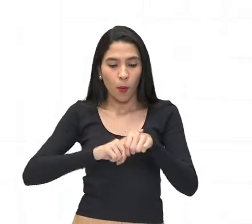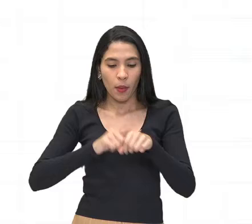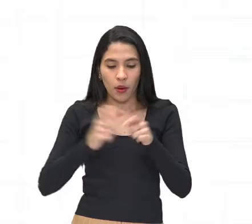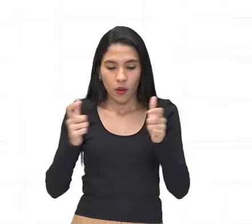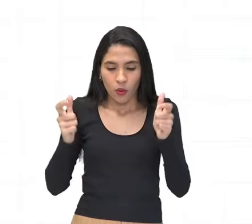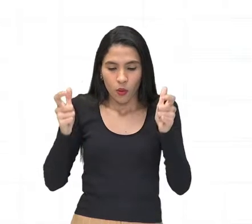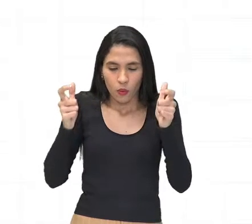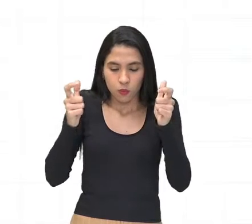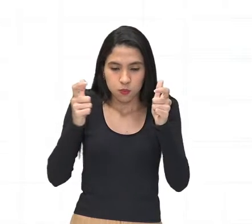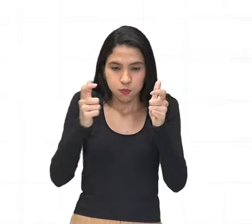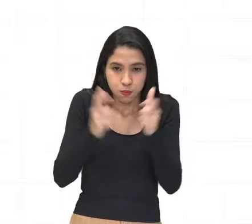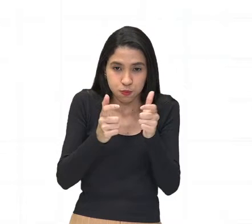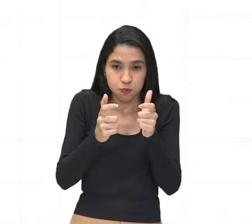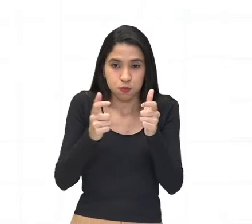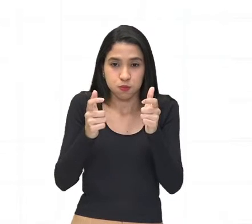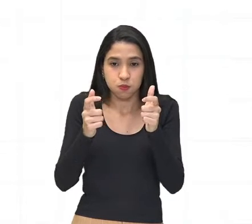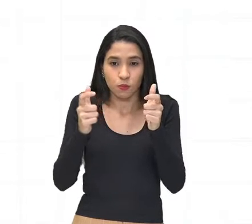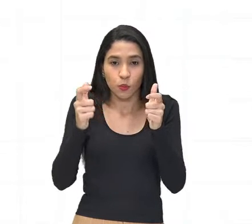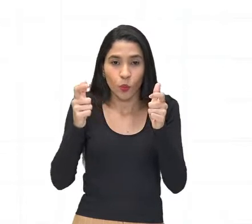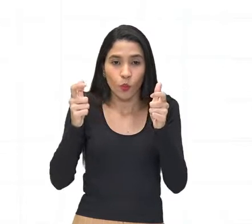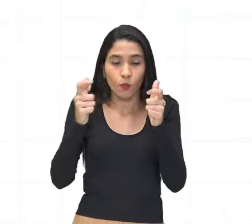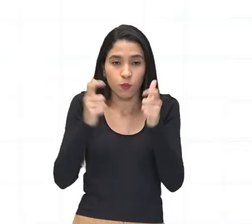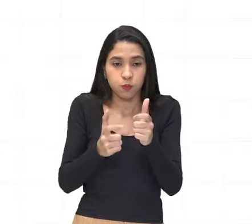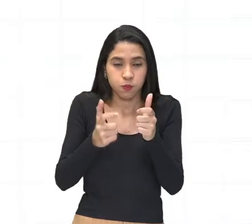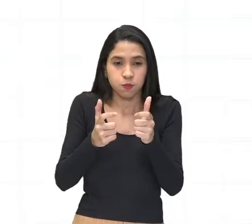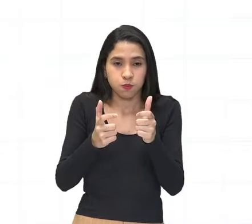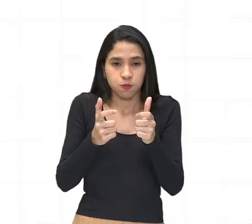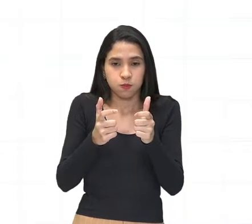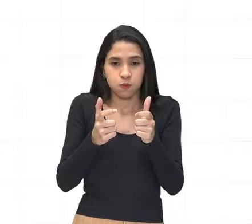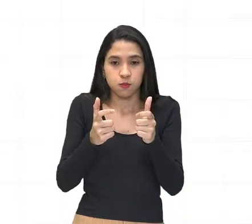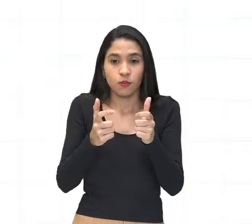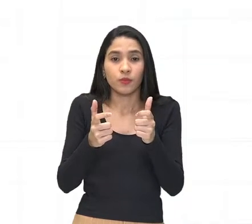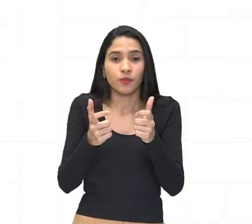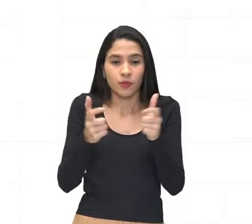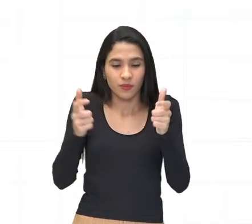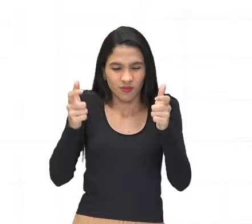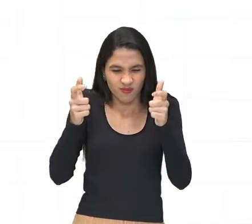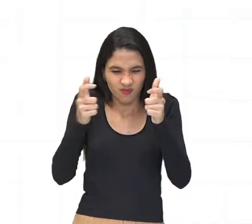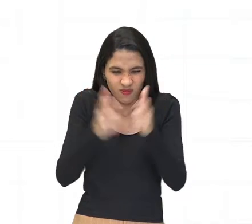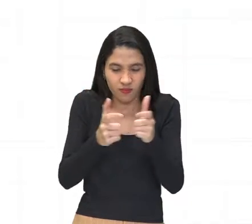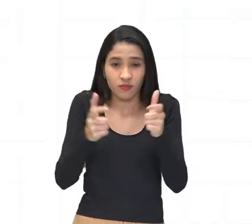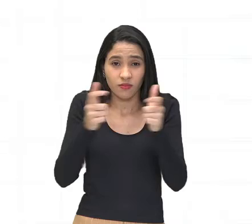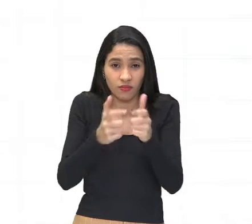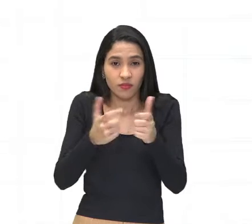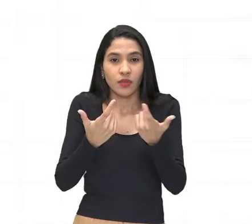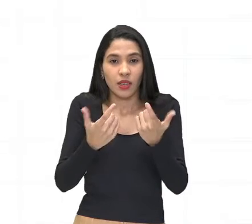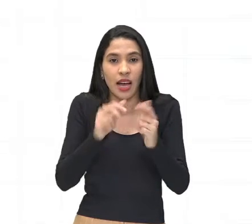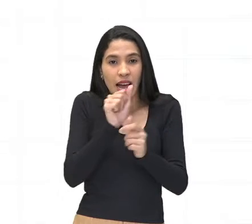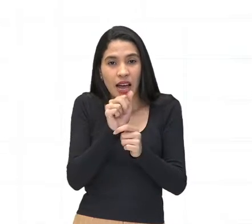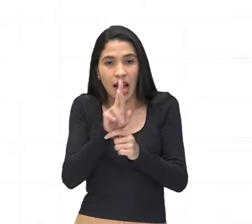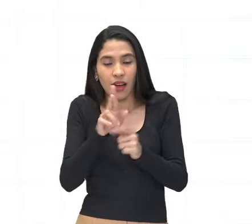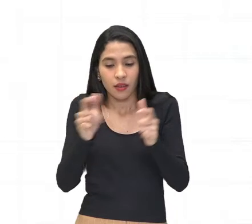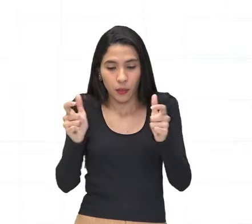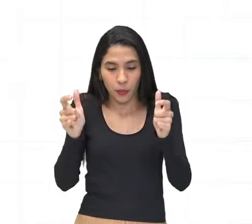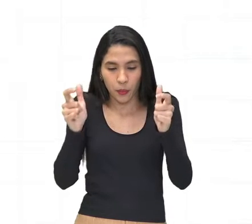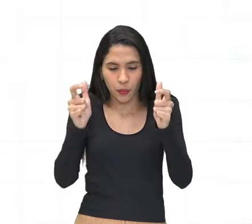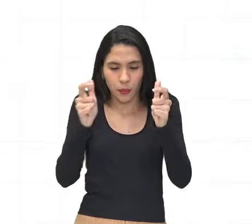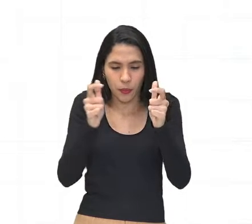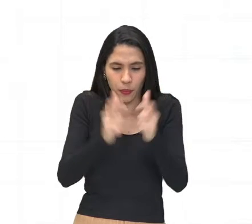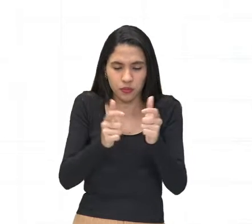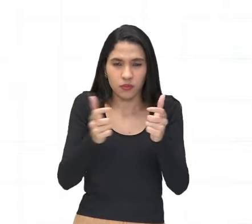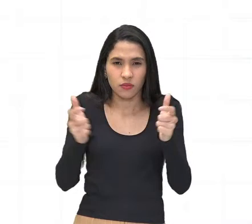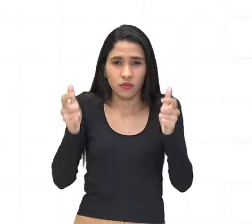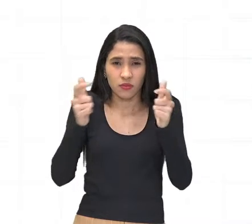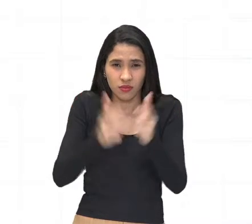força essas partículas a se aproximarem uma das outras, certo? E aí elas